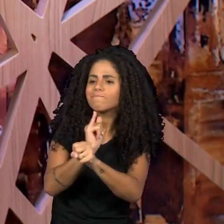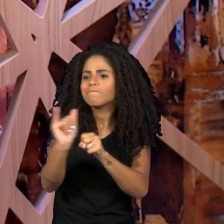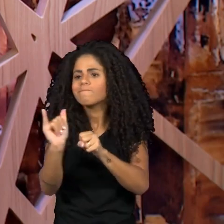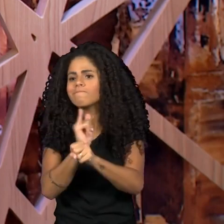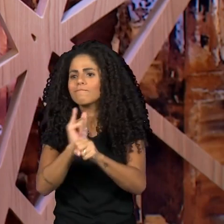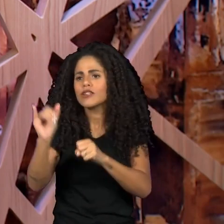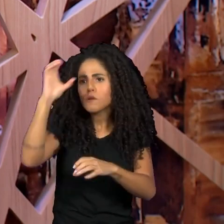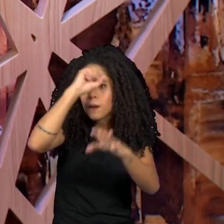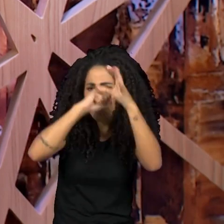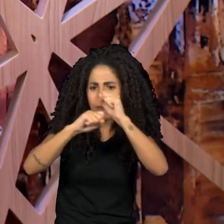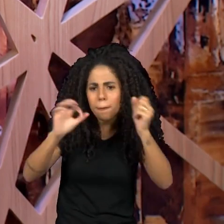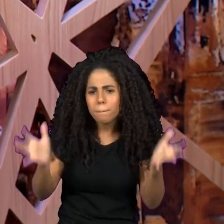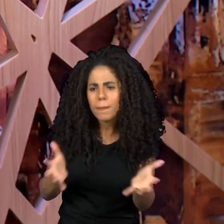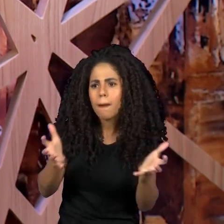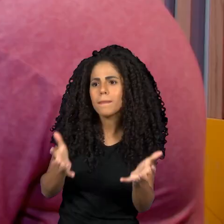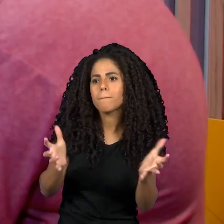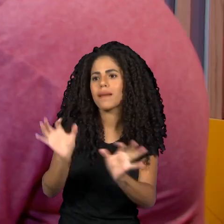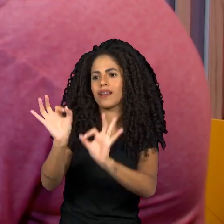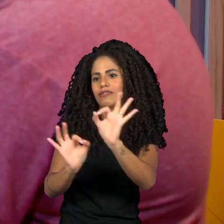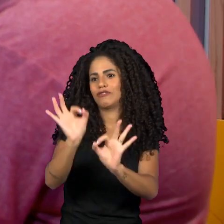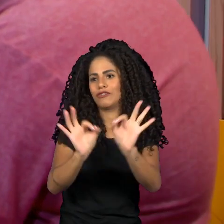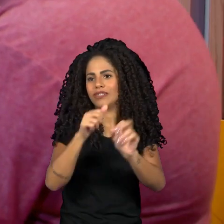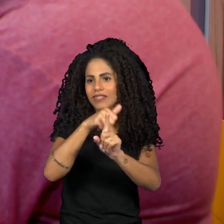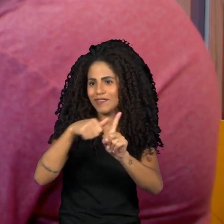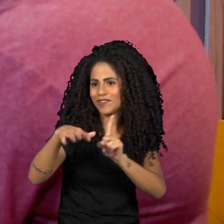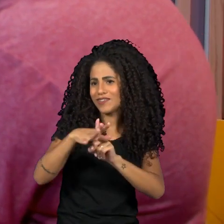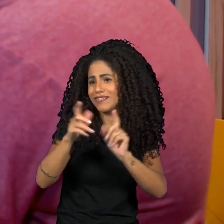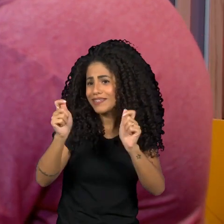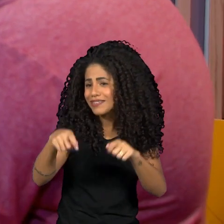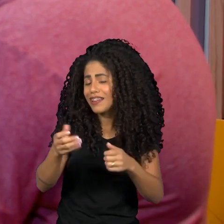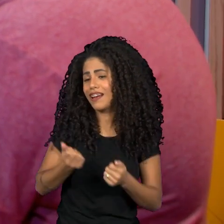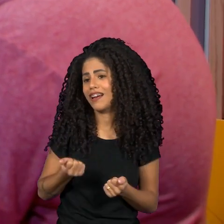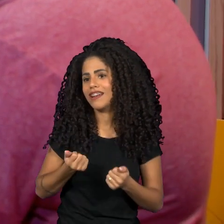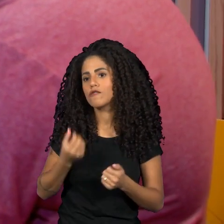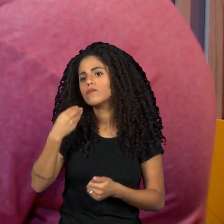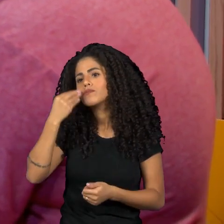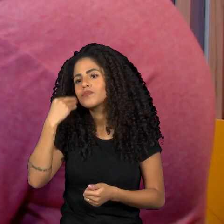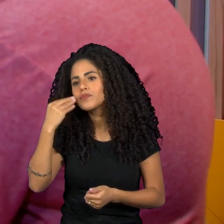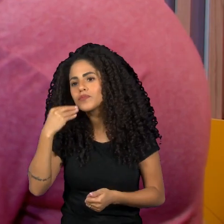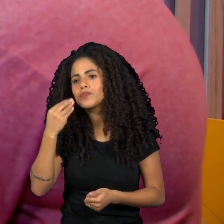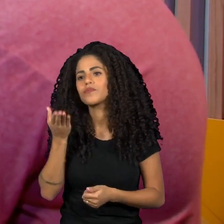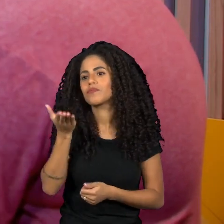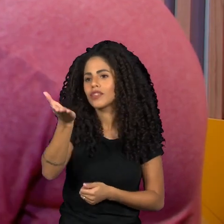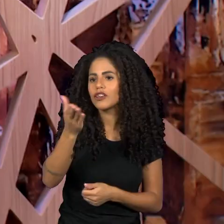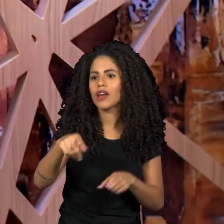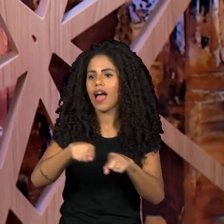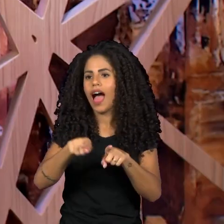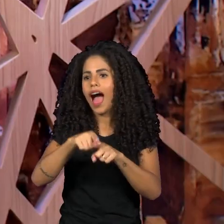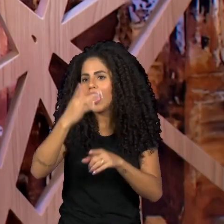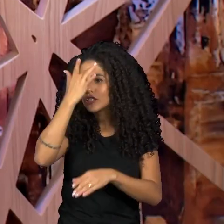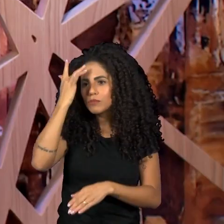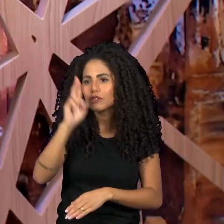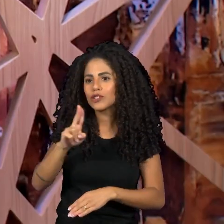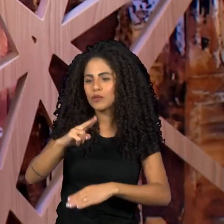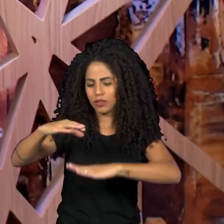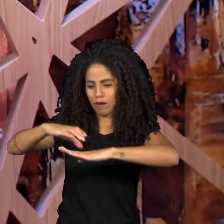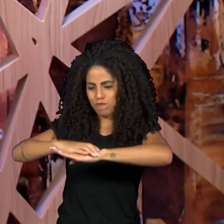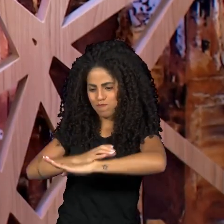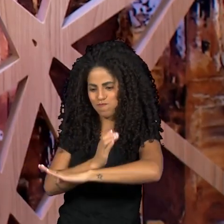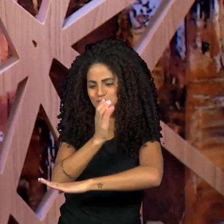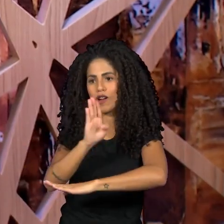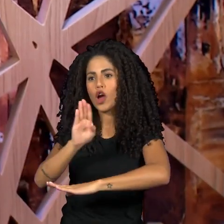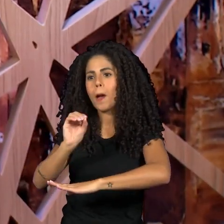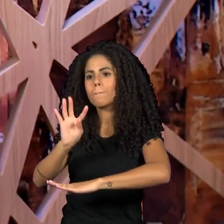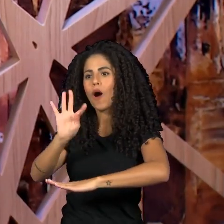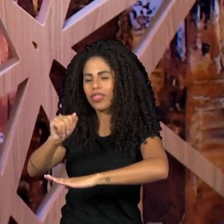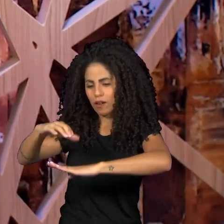bastante sofisticadas de organização social, né? Então, você veja a experiência, né, da bota, que era um instrumento de trabalho, que